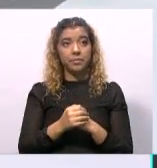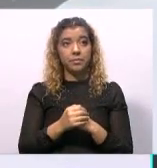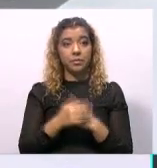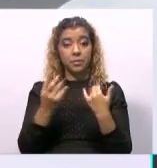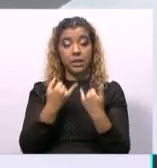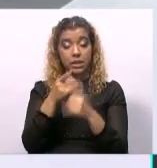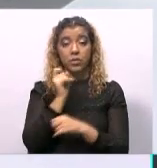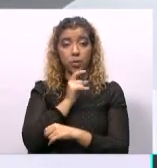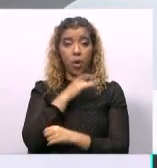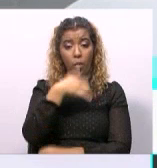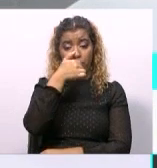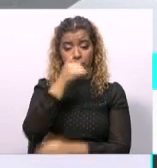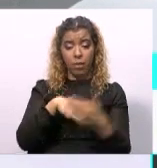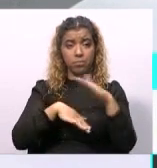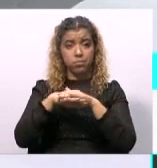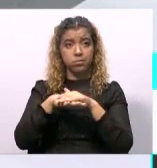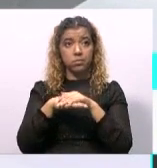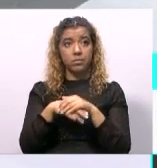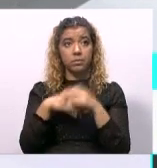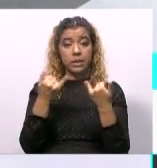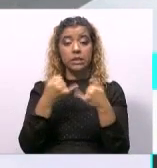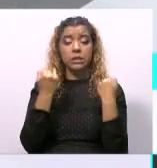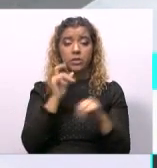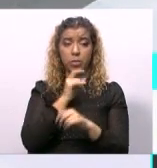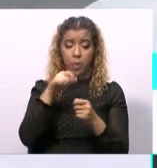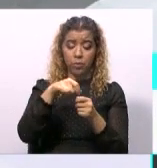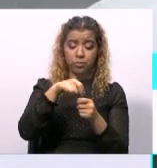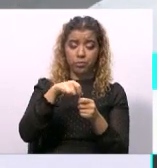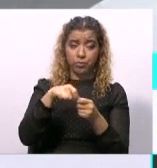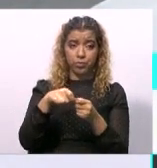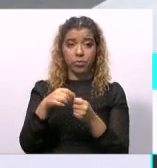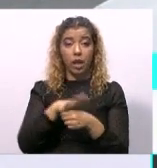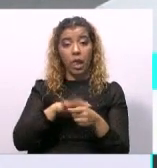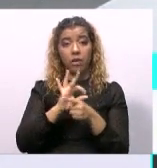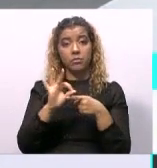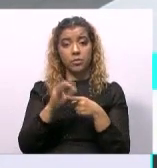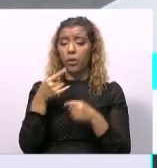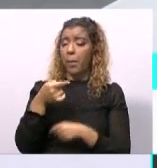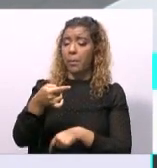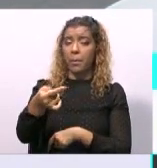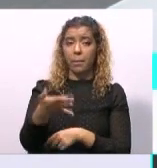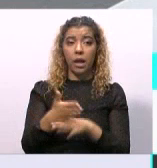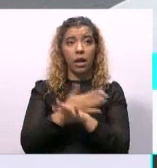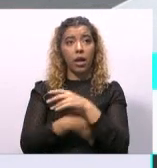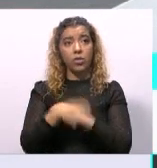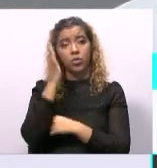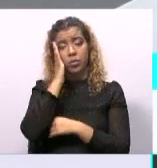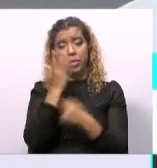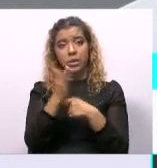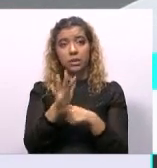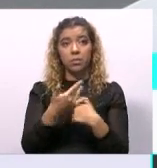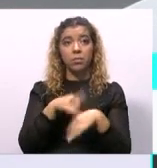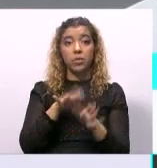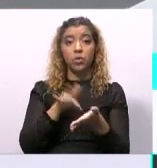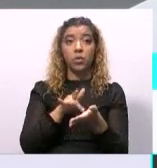podemos encher com óleo vegetal e a partir desse momento podemos pincelar a zona específica todos os dias, antes de ir dormir, por exemplo. Mas neste caso